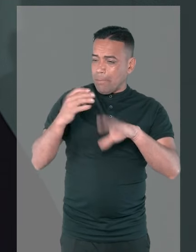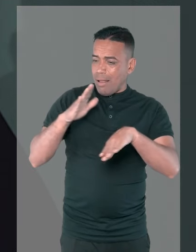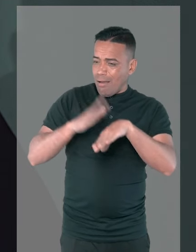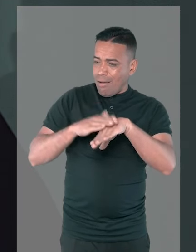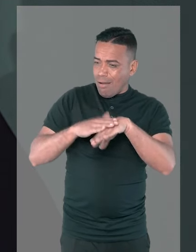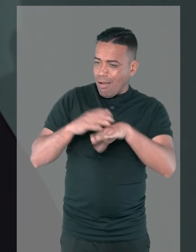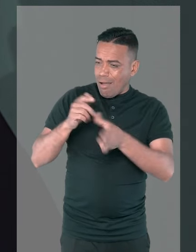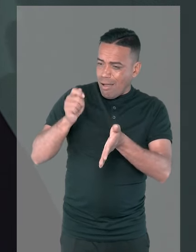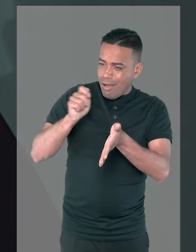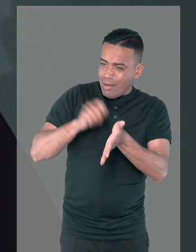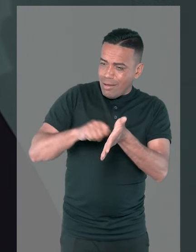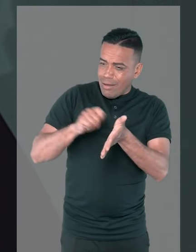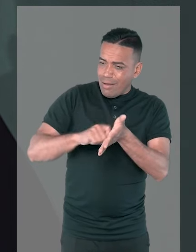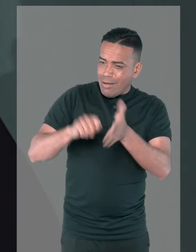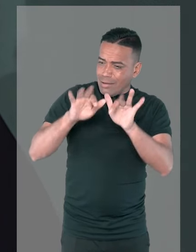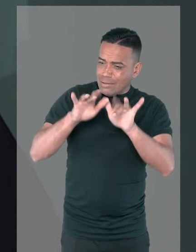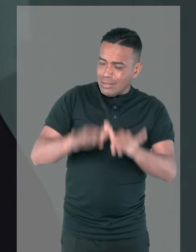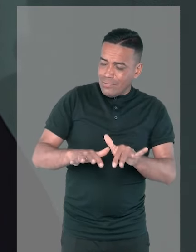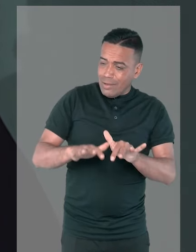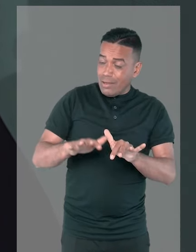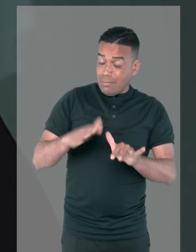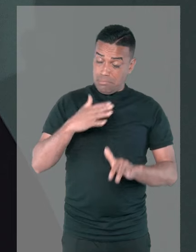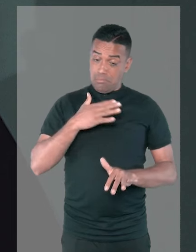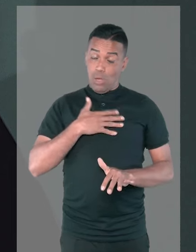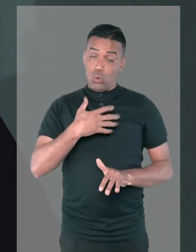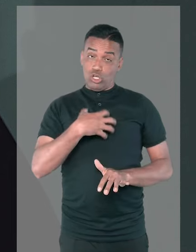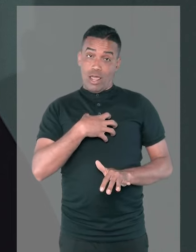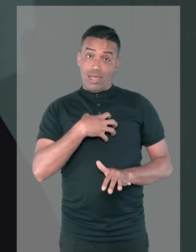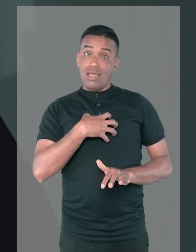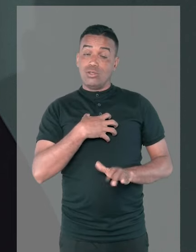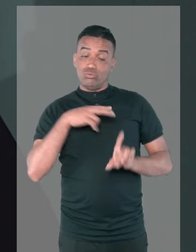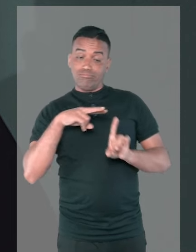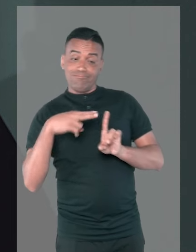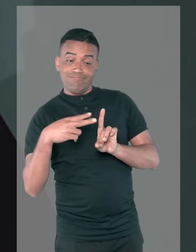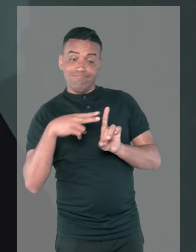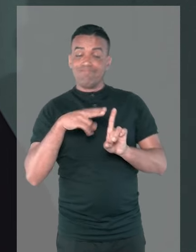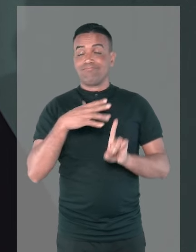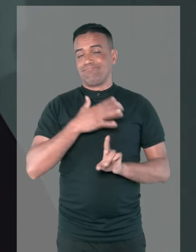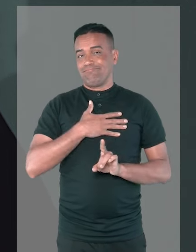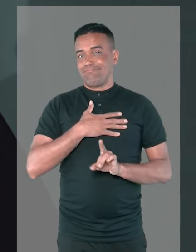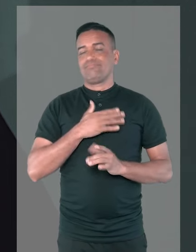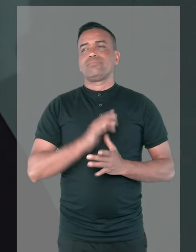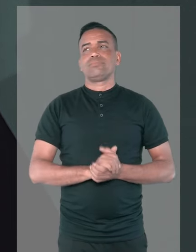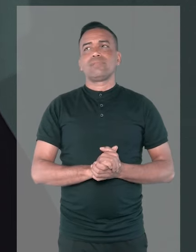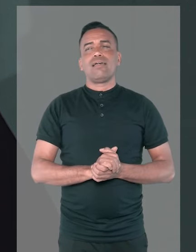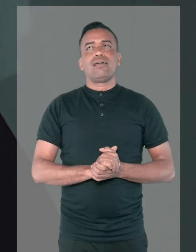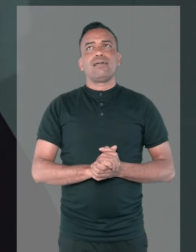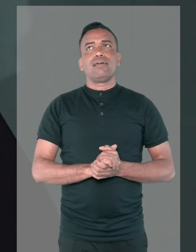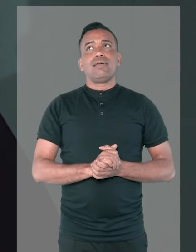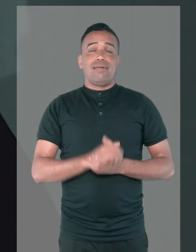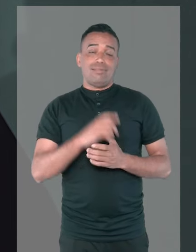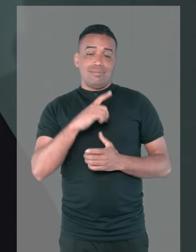escrever, sob o meu ponto de vista, ele tem a ver